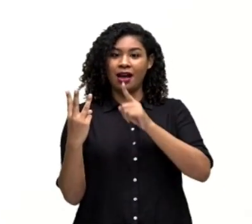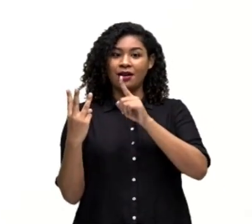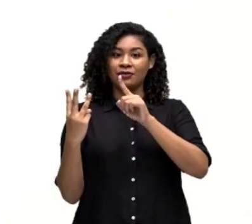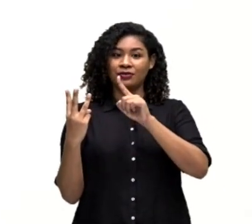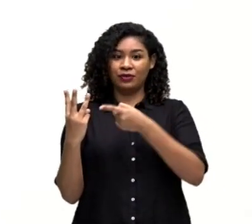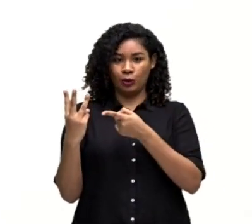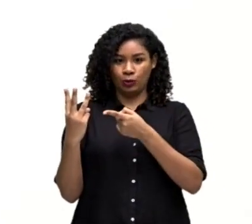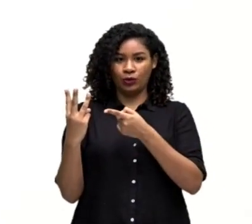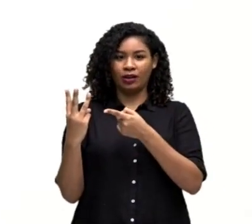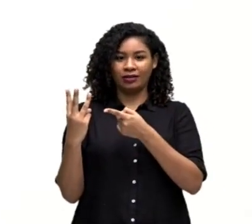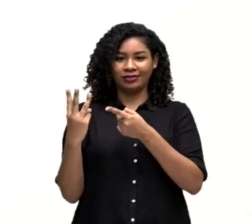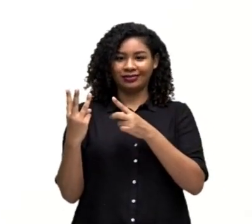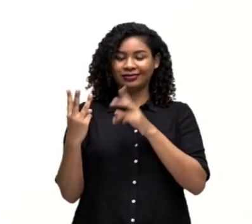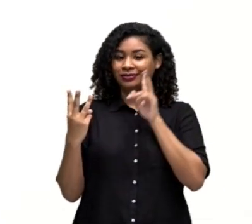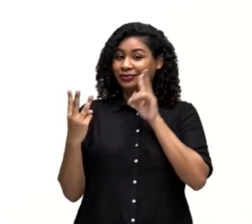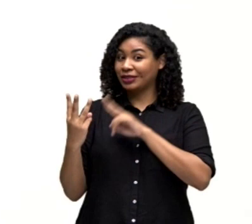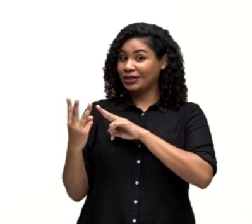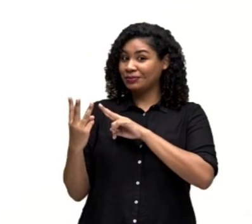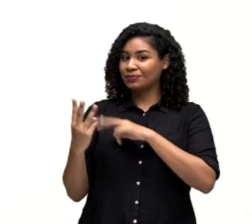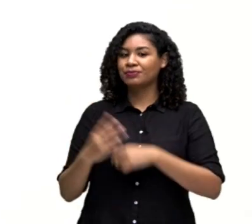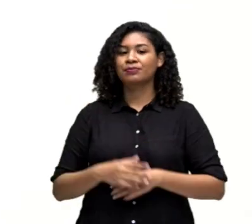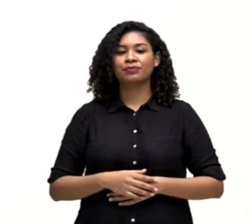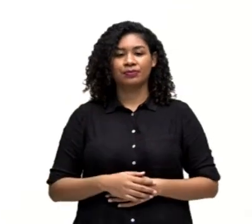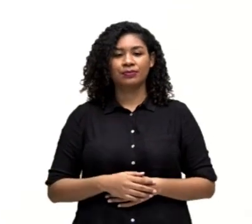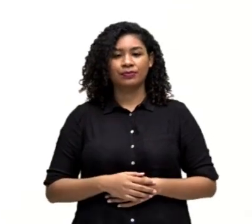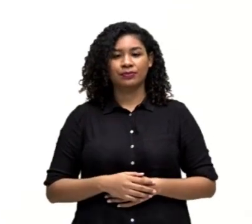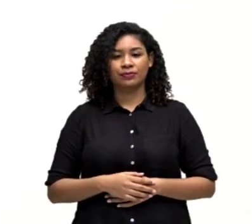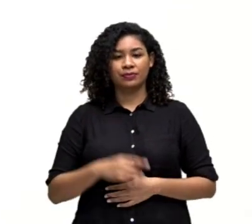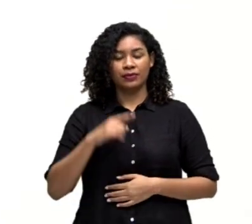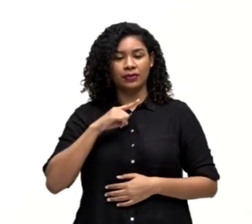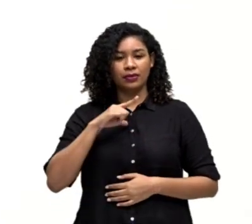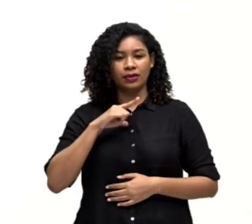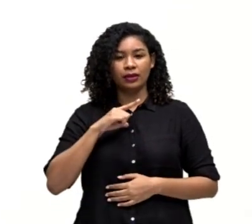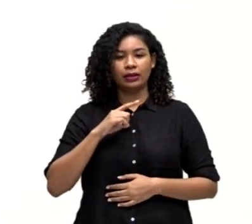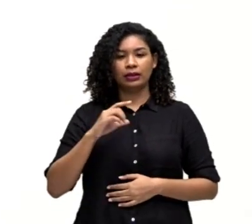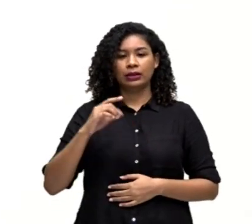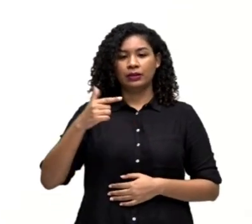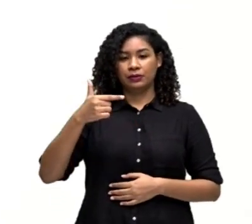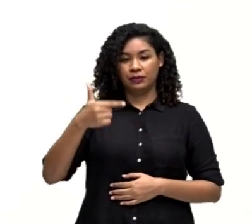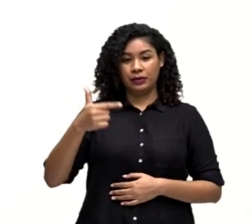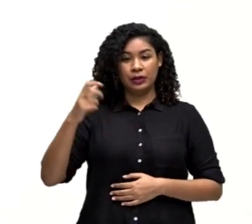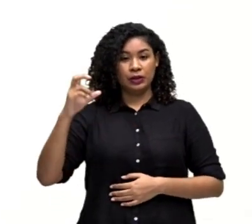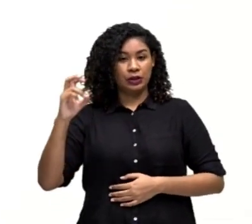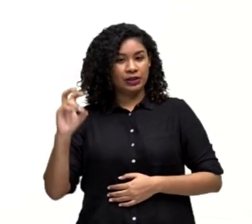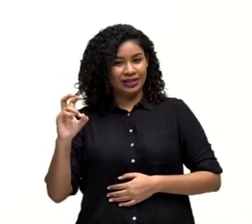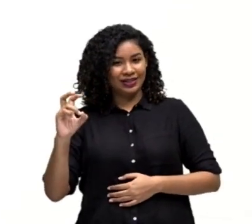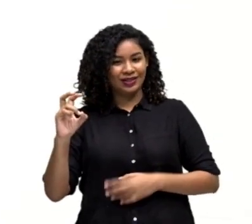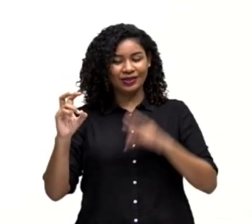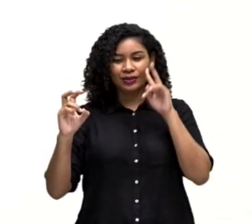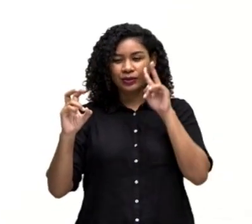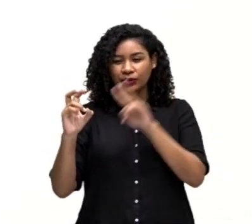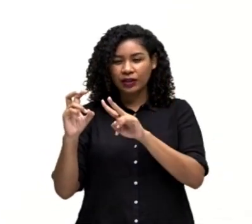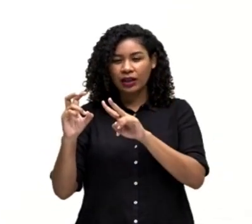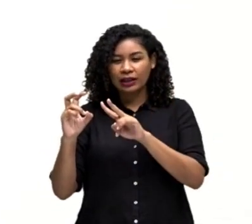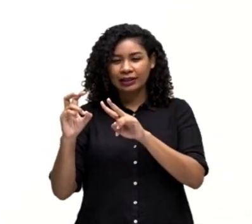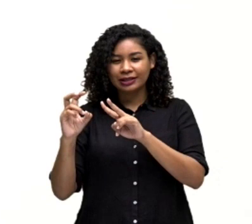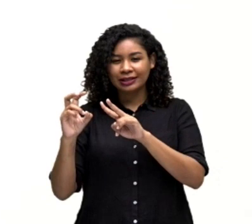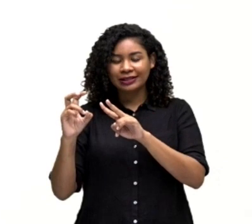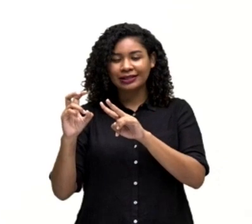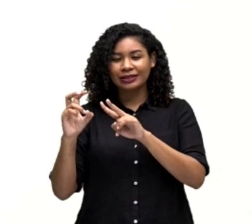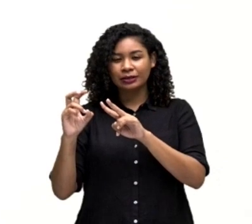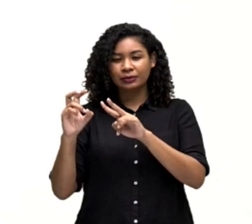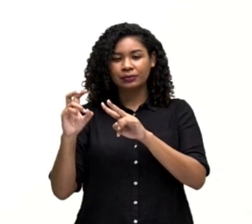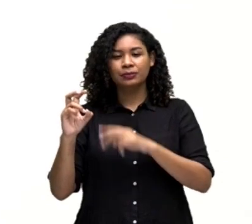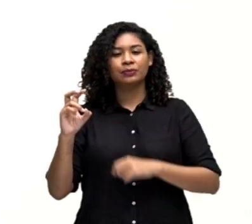nós temos 2 delas ocupadas pelo 25 que é justamente o número que está no